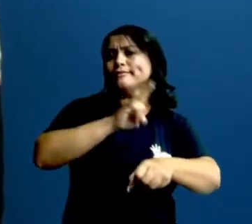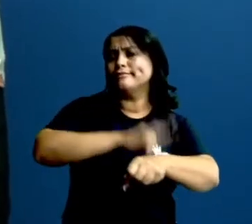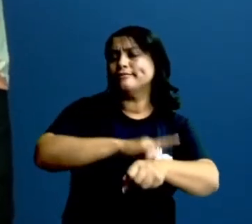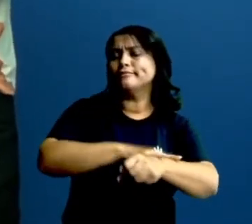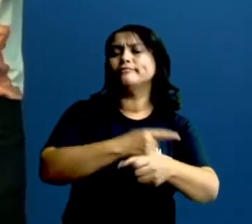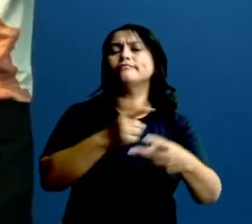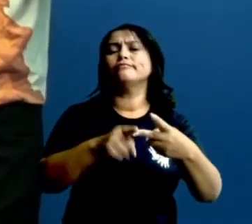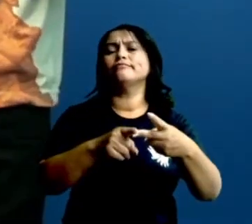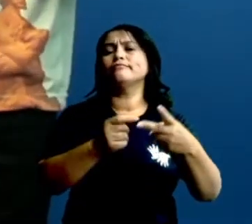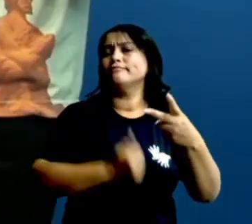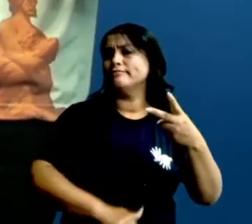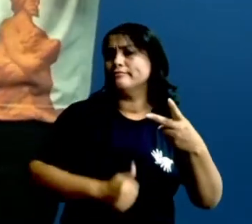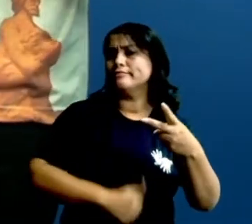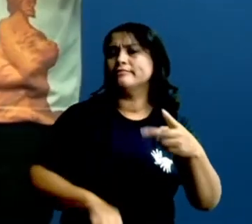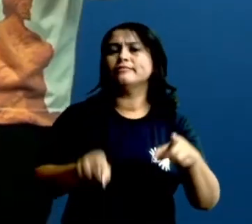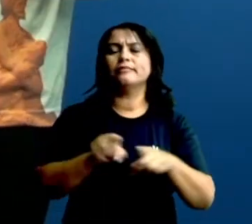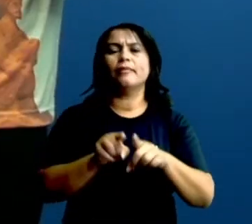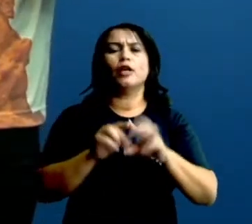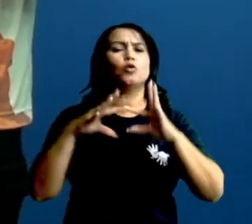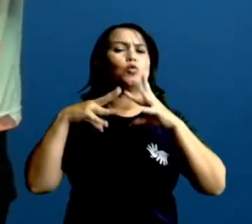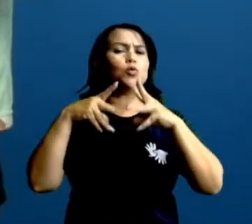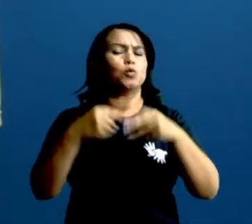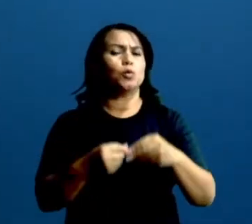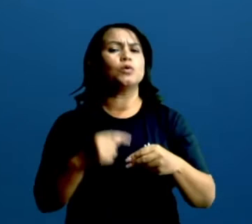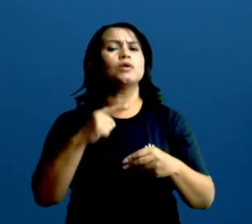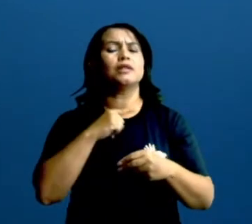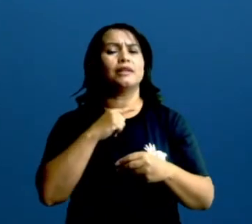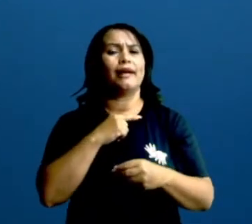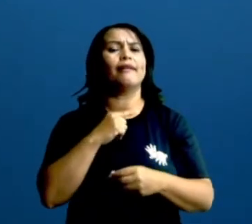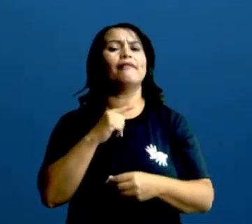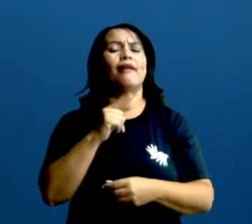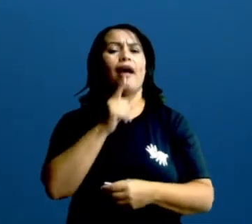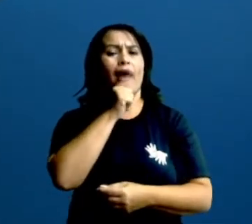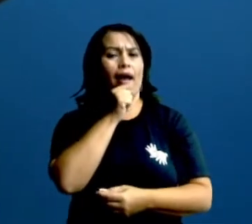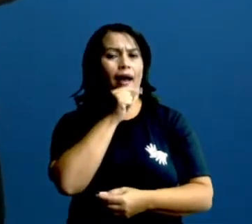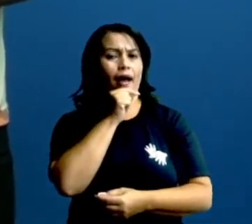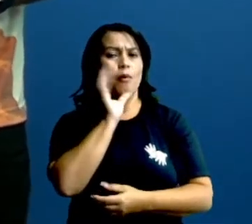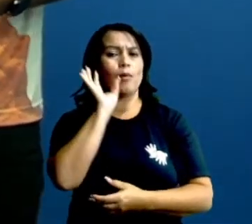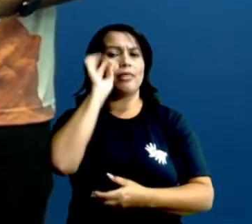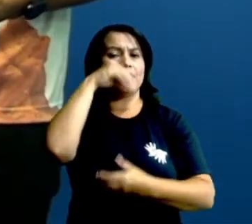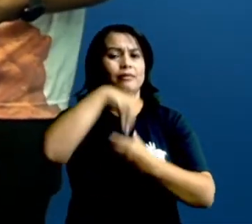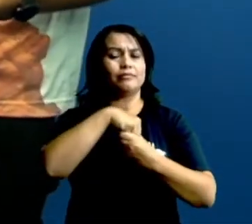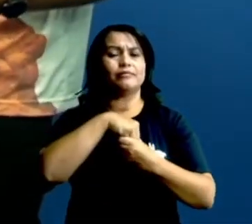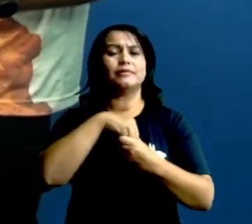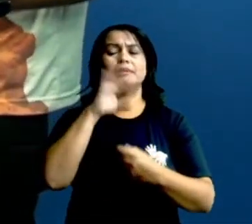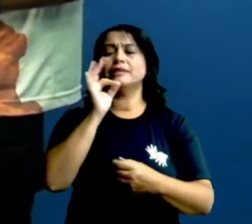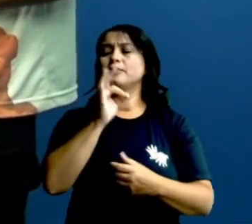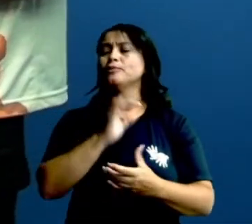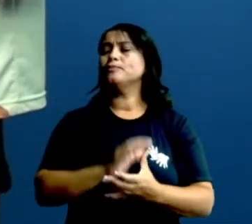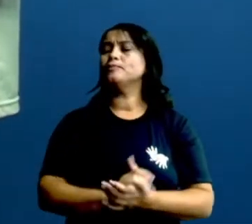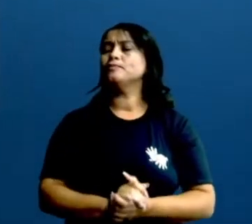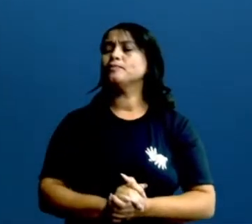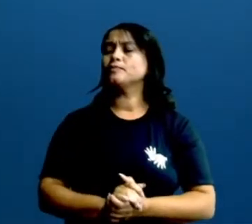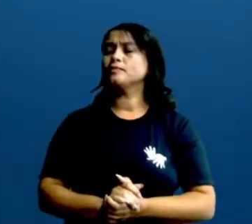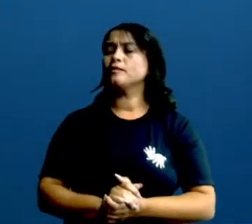através da urina, das fezes, todos esses componentes vão ter água na sua composição, tá certo?